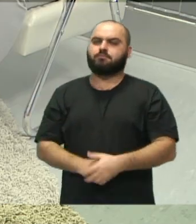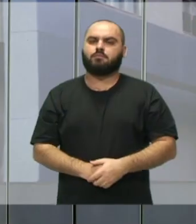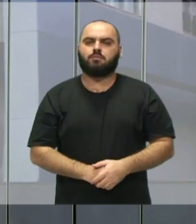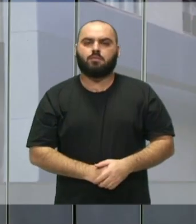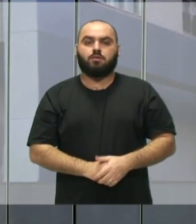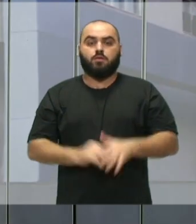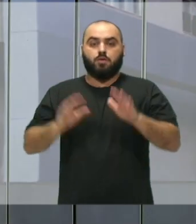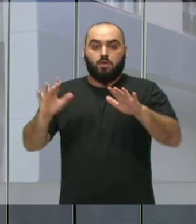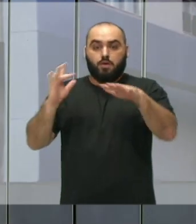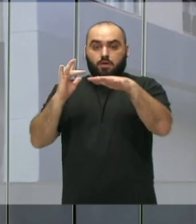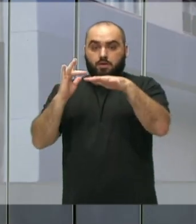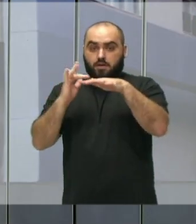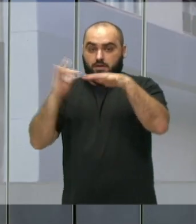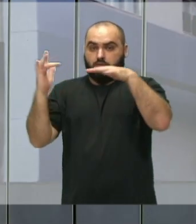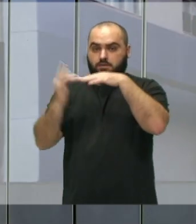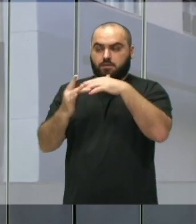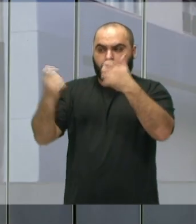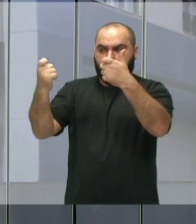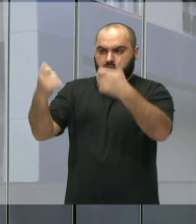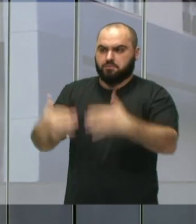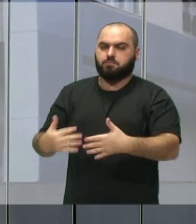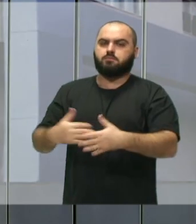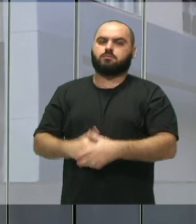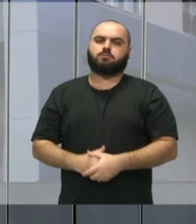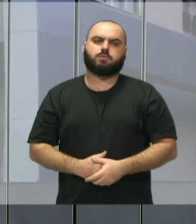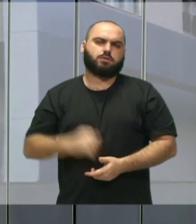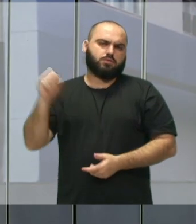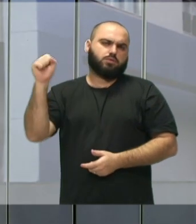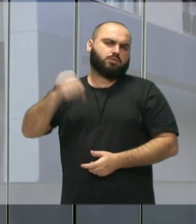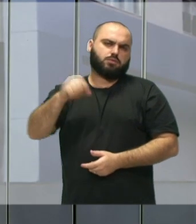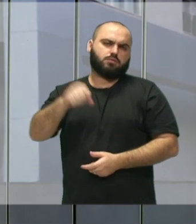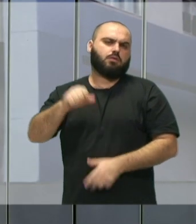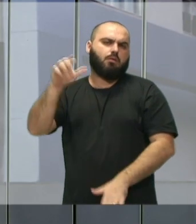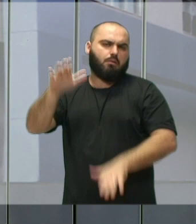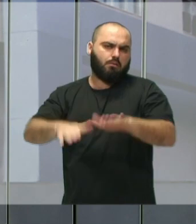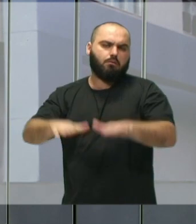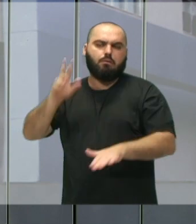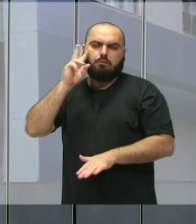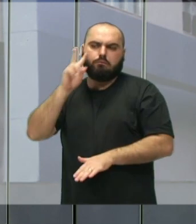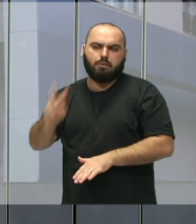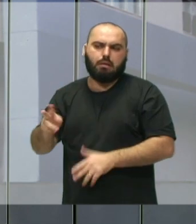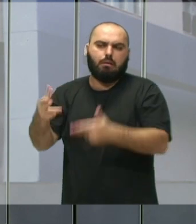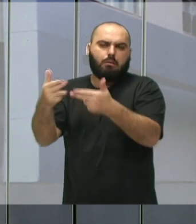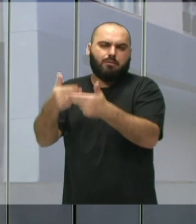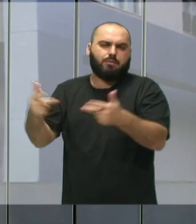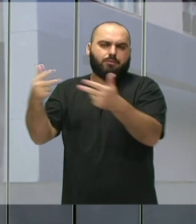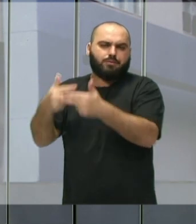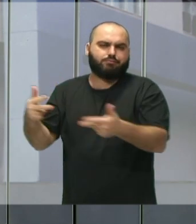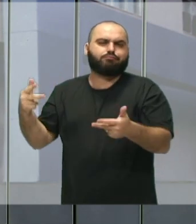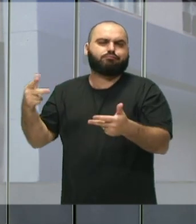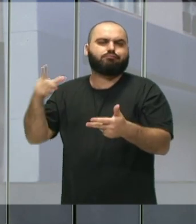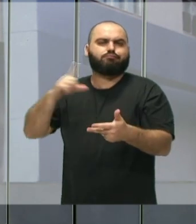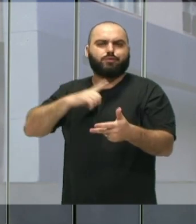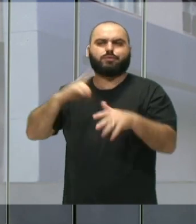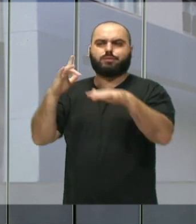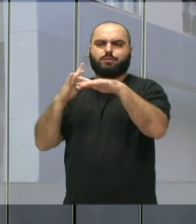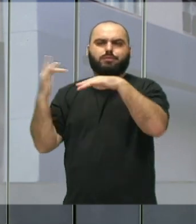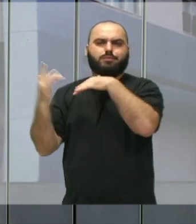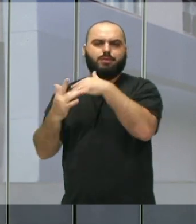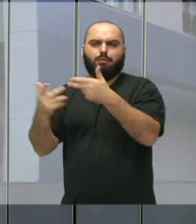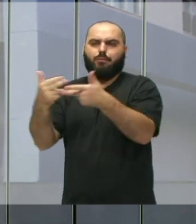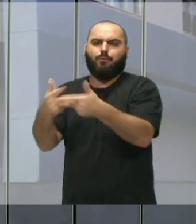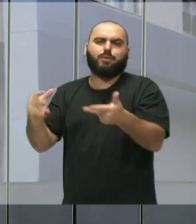redes sociais, lógico, muitas vezes vemos situações onde são utilizadas para